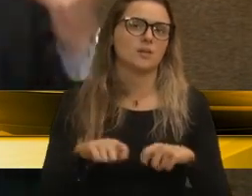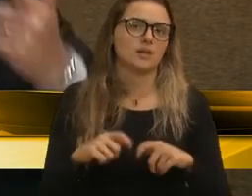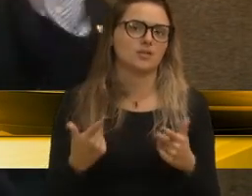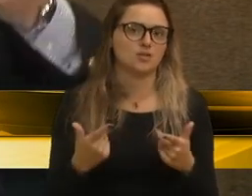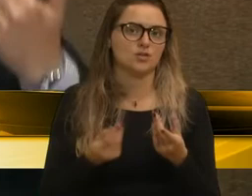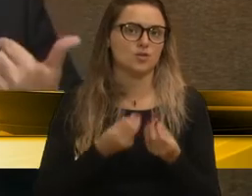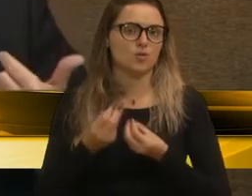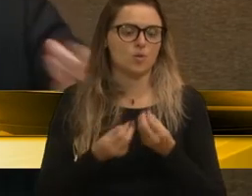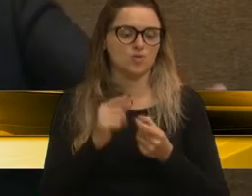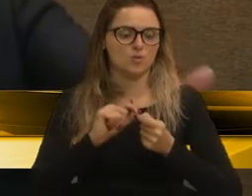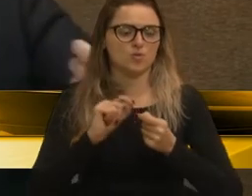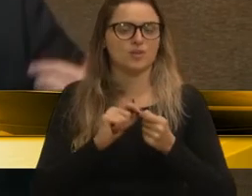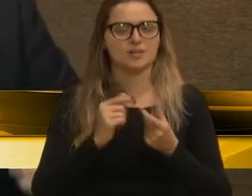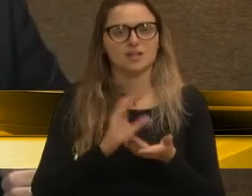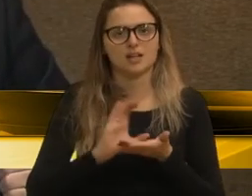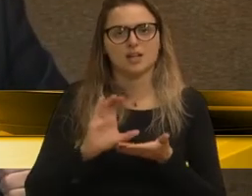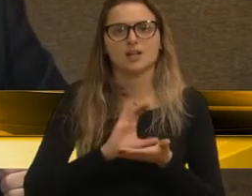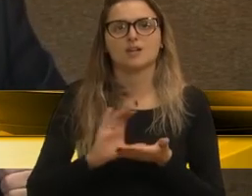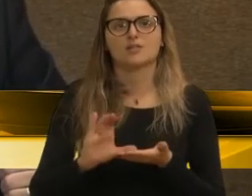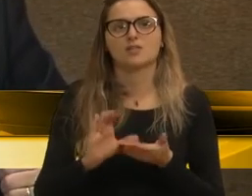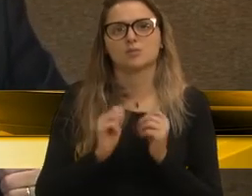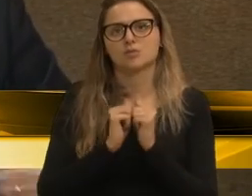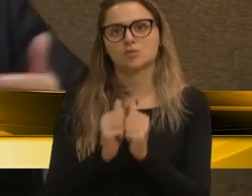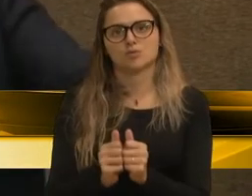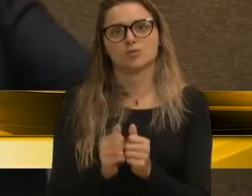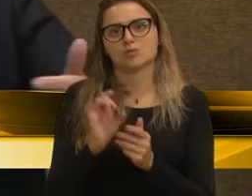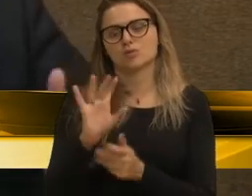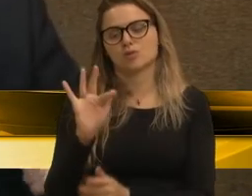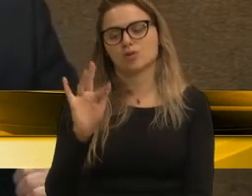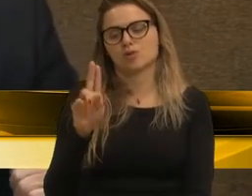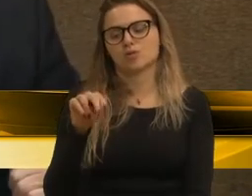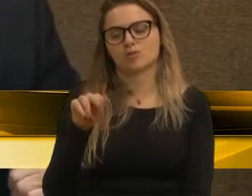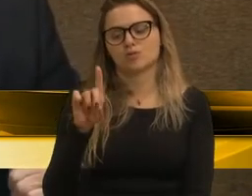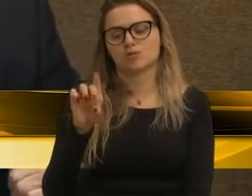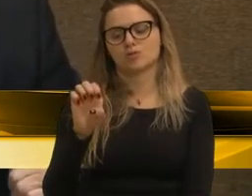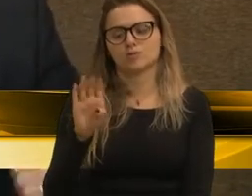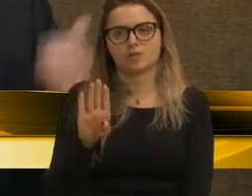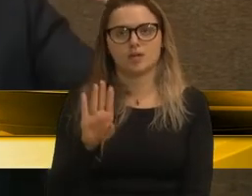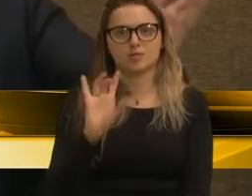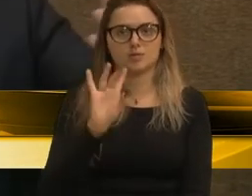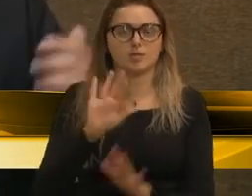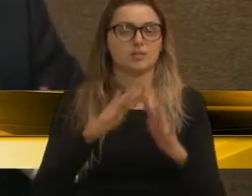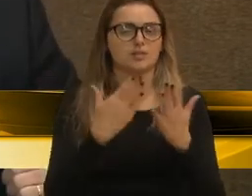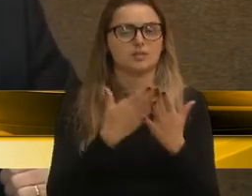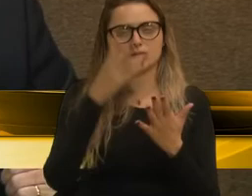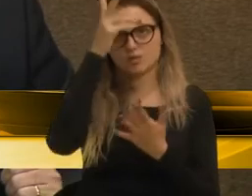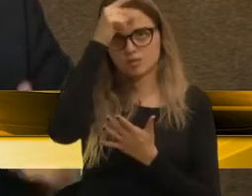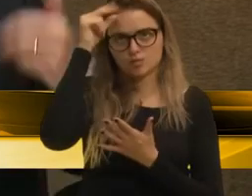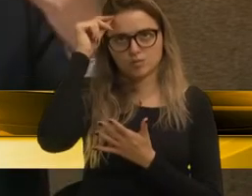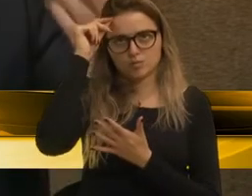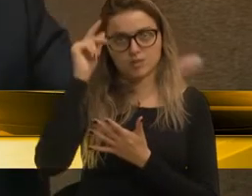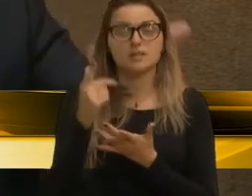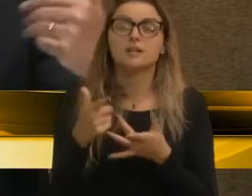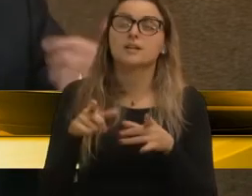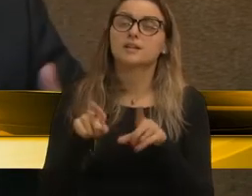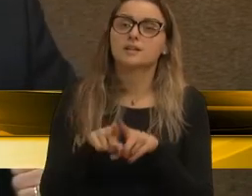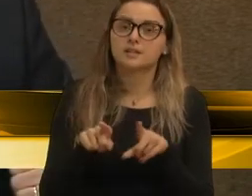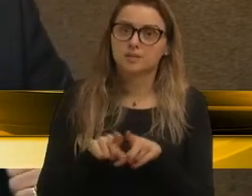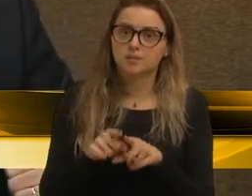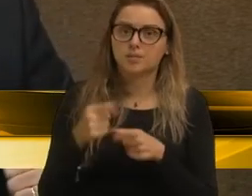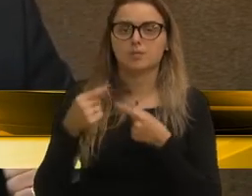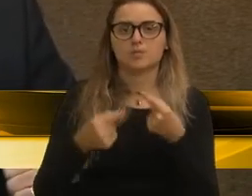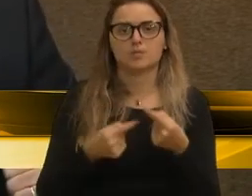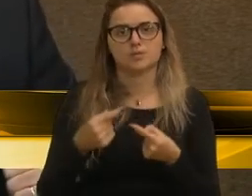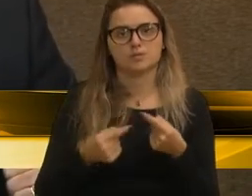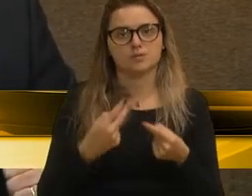fazer ele diretamente investimentos através somente do Fundeb nas escolas municipais. Então, essa também é uma discussão que